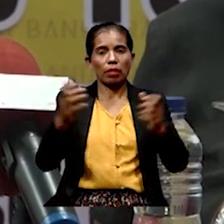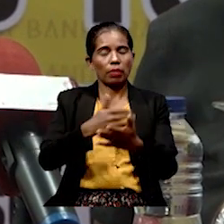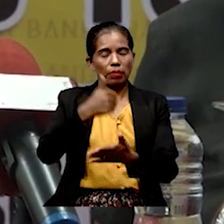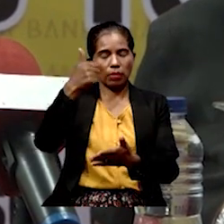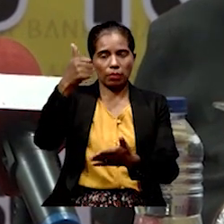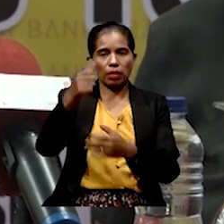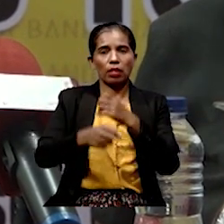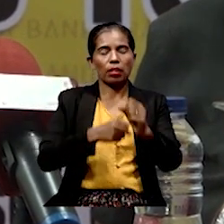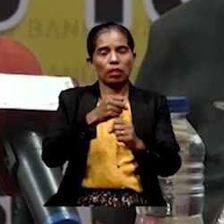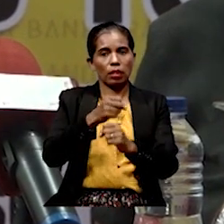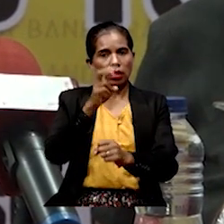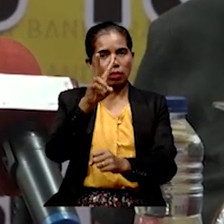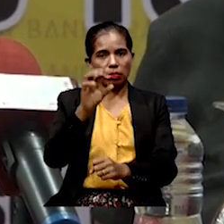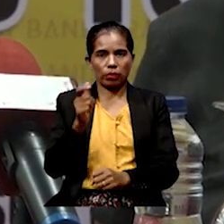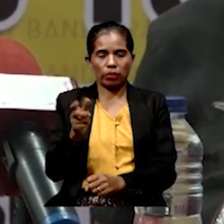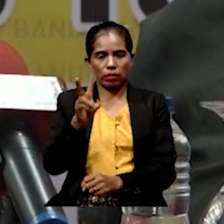mandato